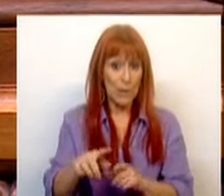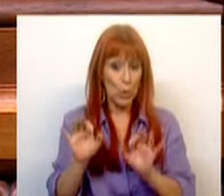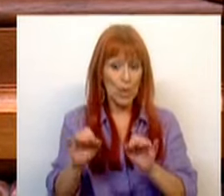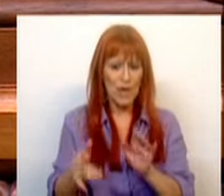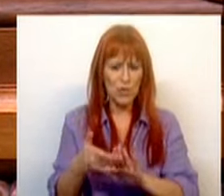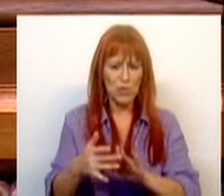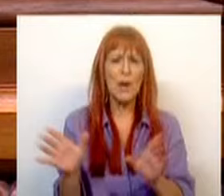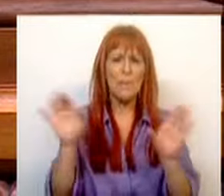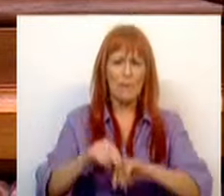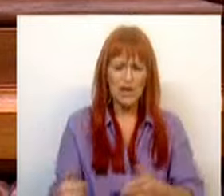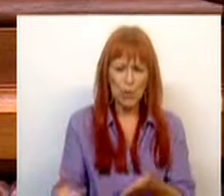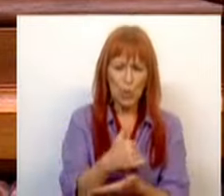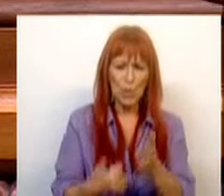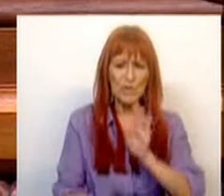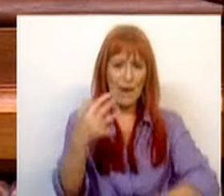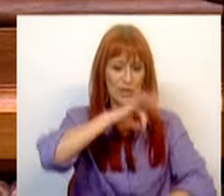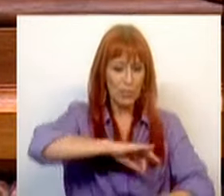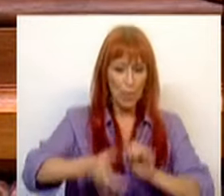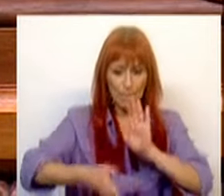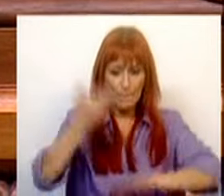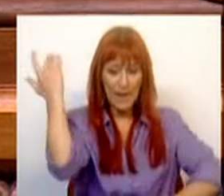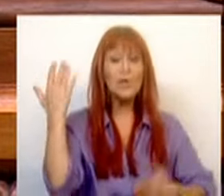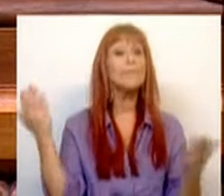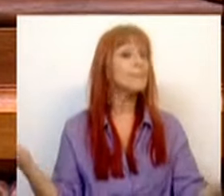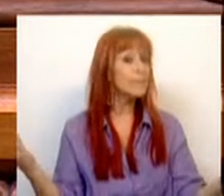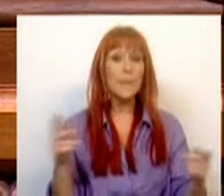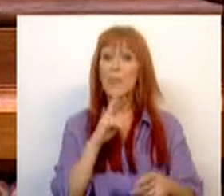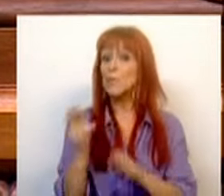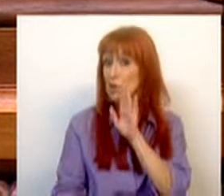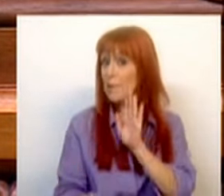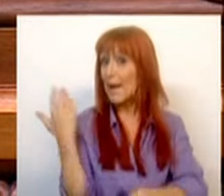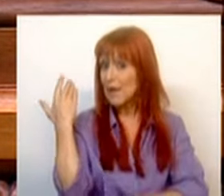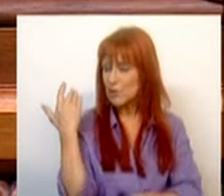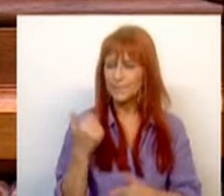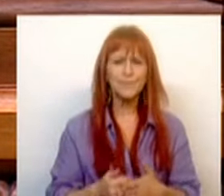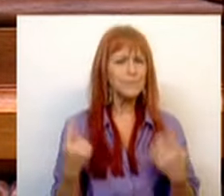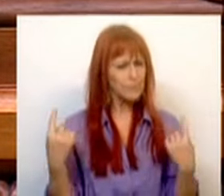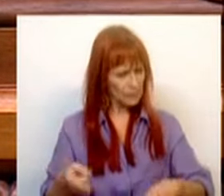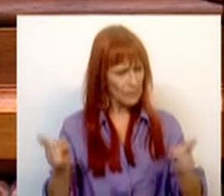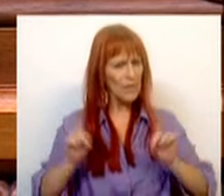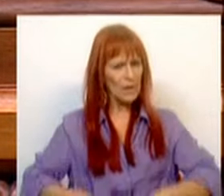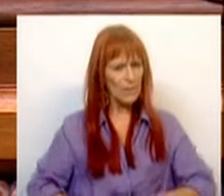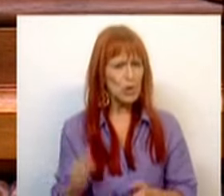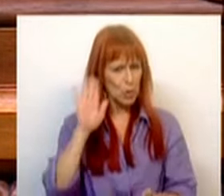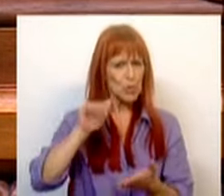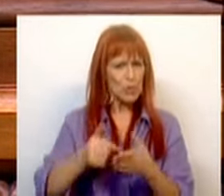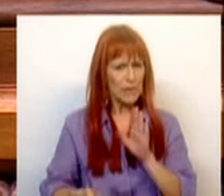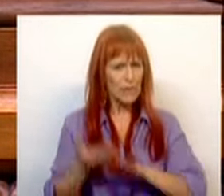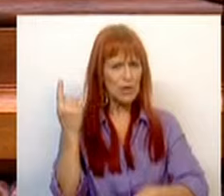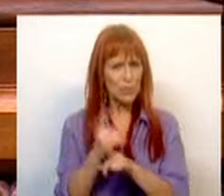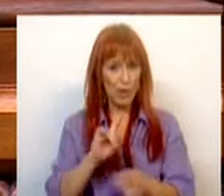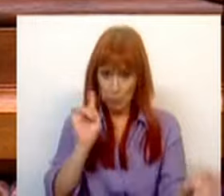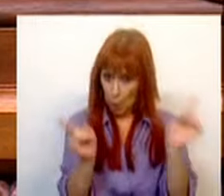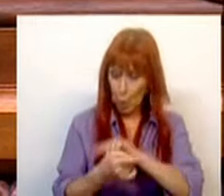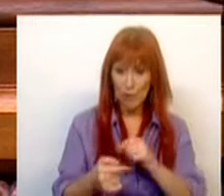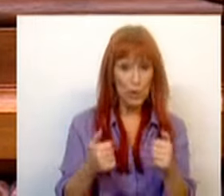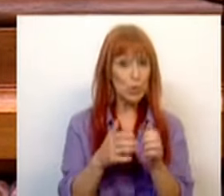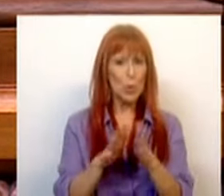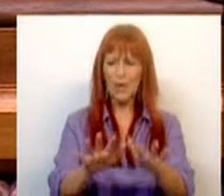Mais recursos, mais profissionais, mais resposta. E temos também mais resultados, porque ao contrário do que toda